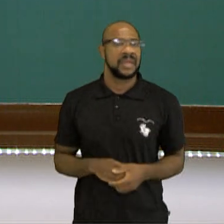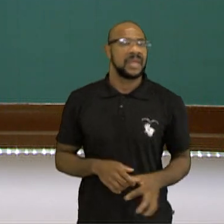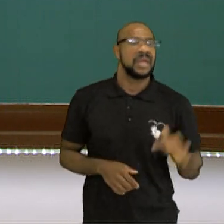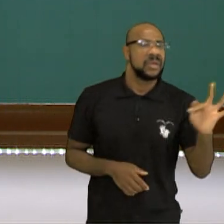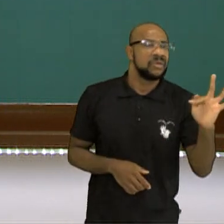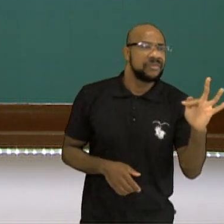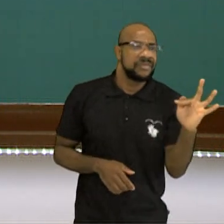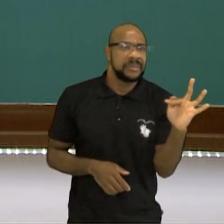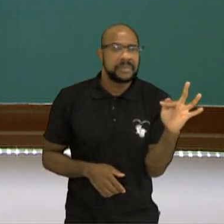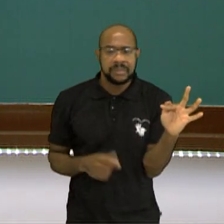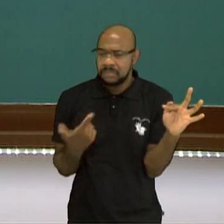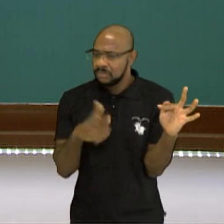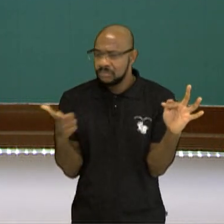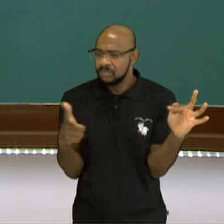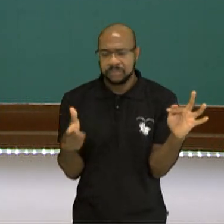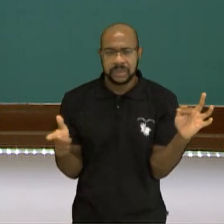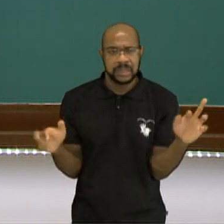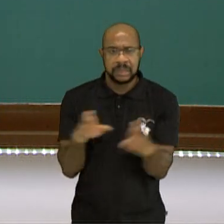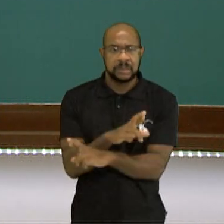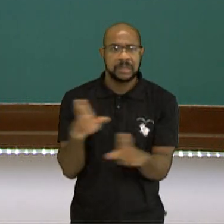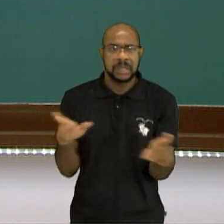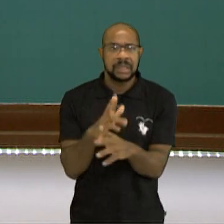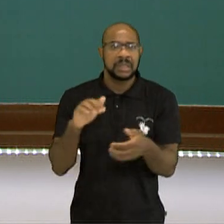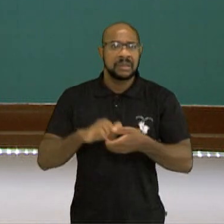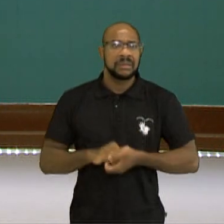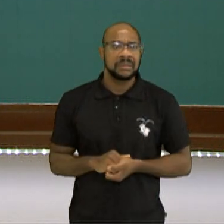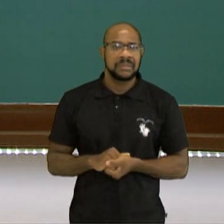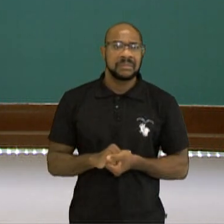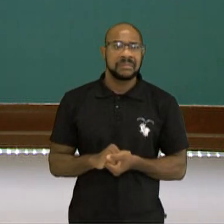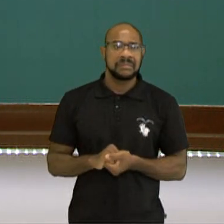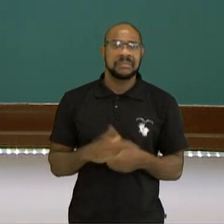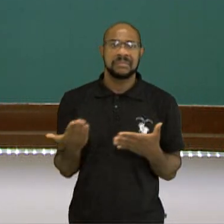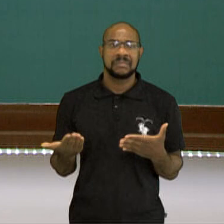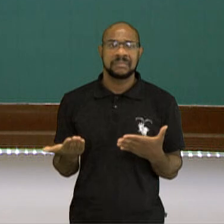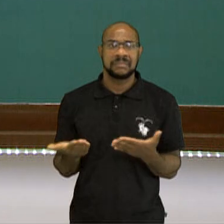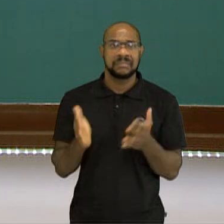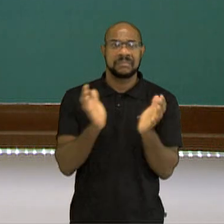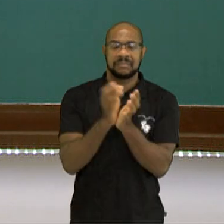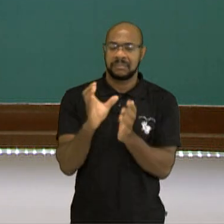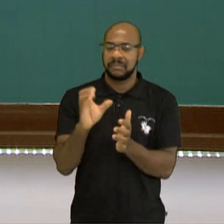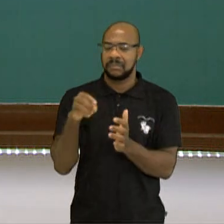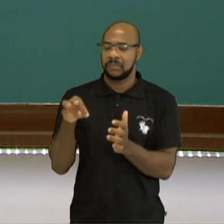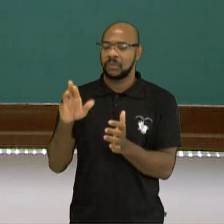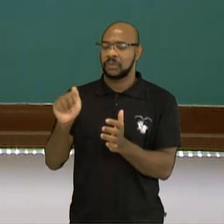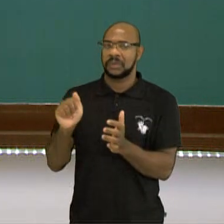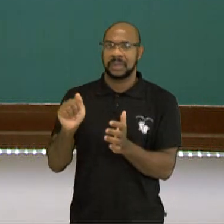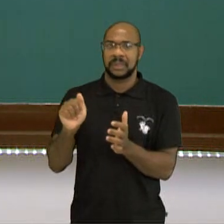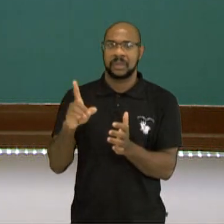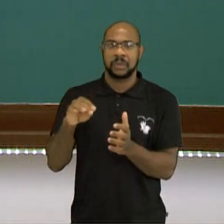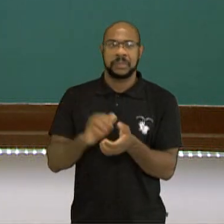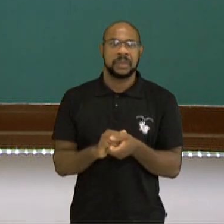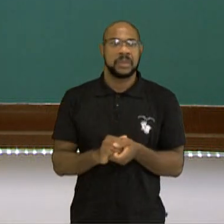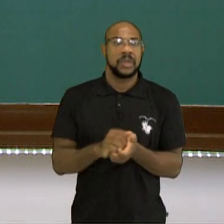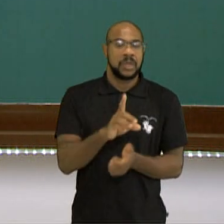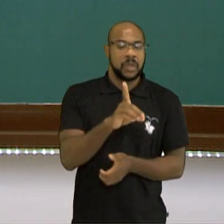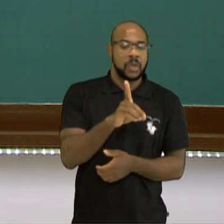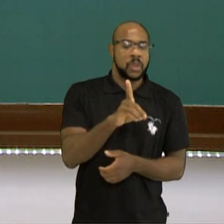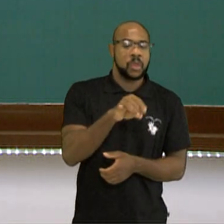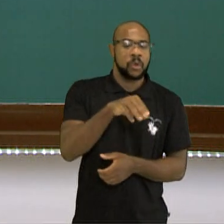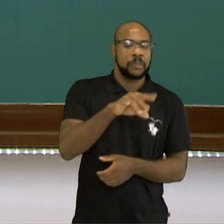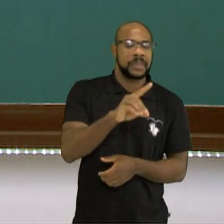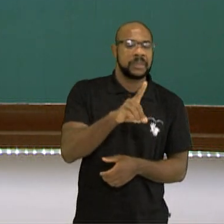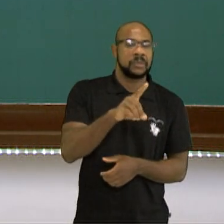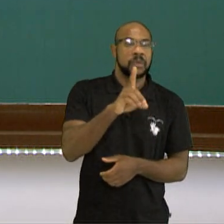nem relação ele tem, ele é filho único. Então, no conjunto do contradomínio, no conjunto do domínio, desculpe,